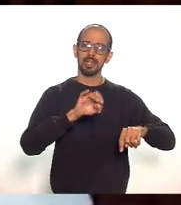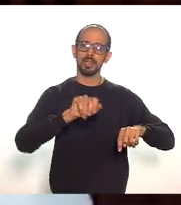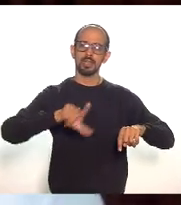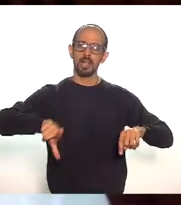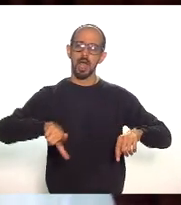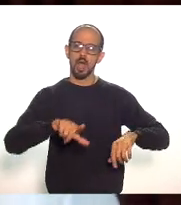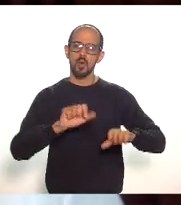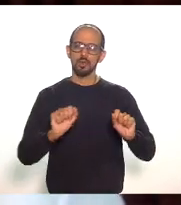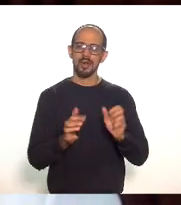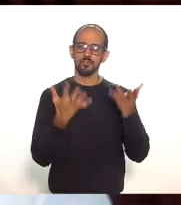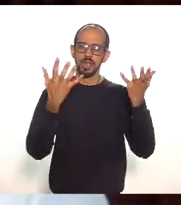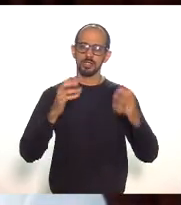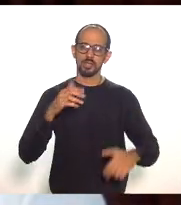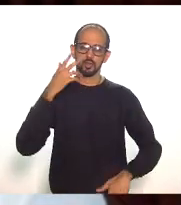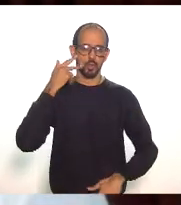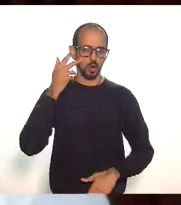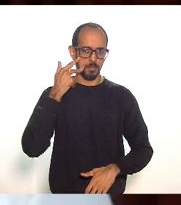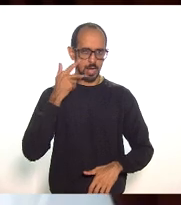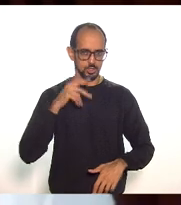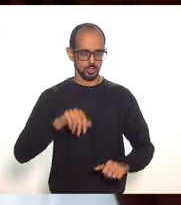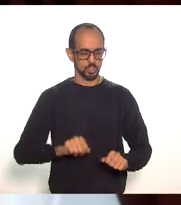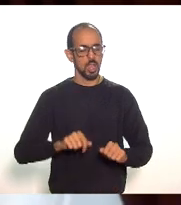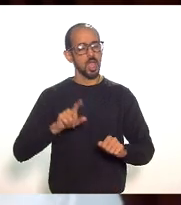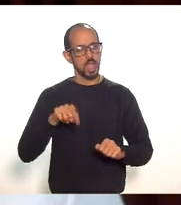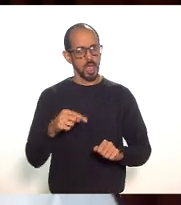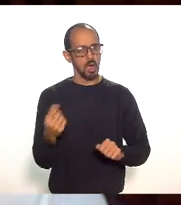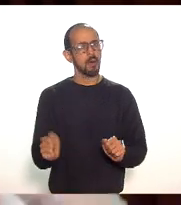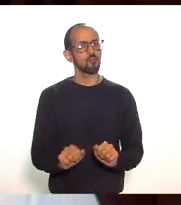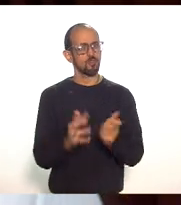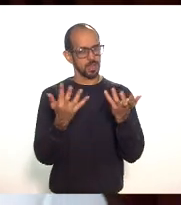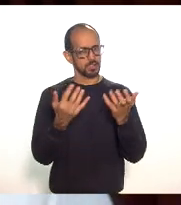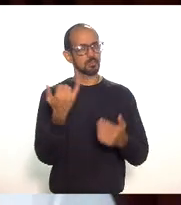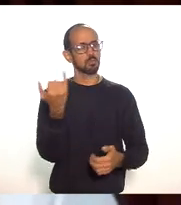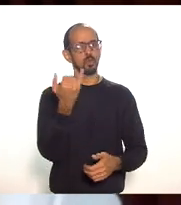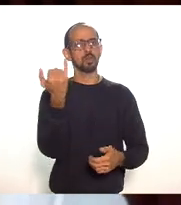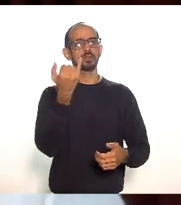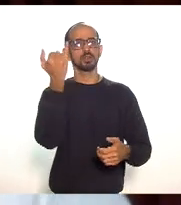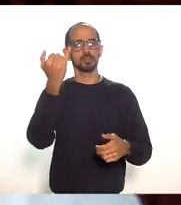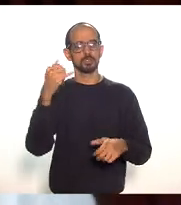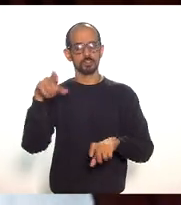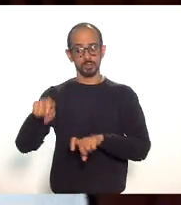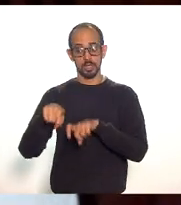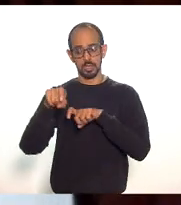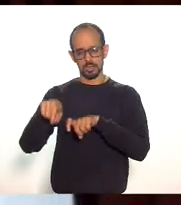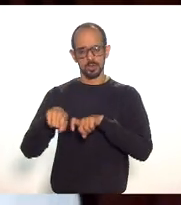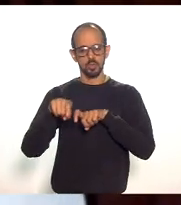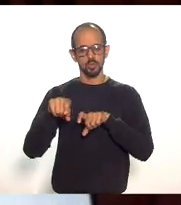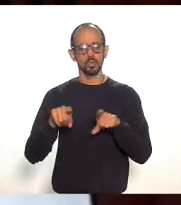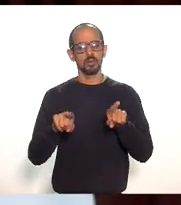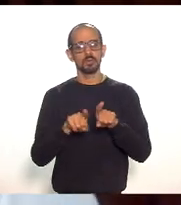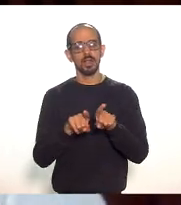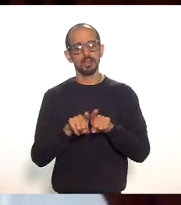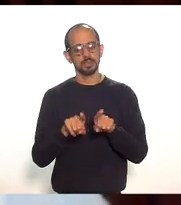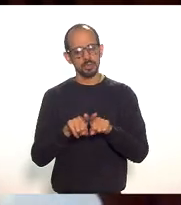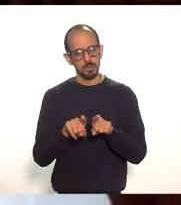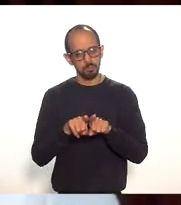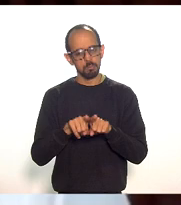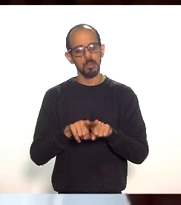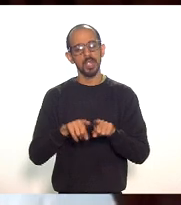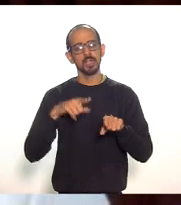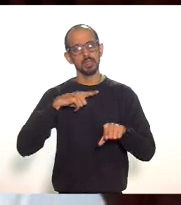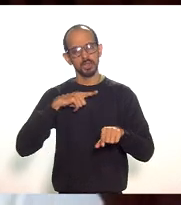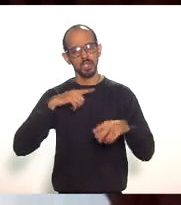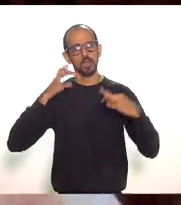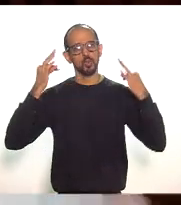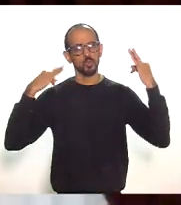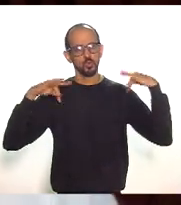Festa importante que não só traz a potencialidade da agricultura, mas traz para a questão turística